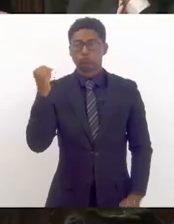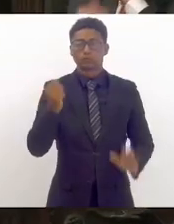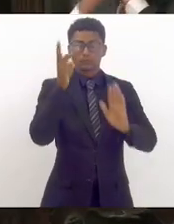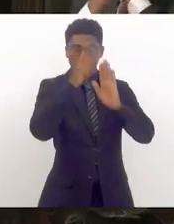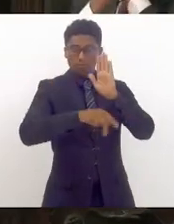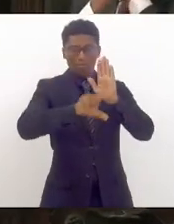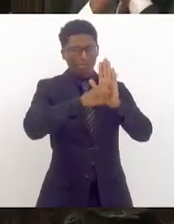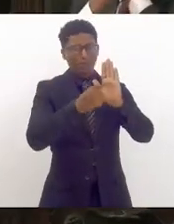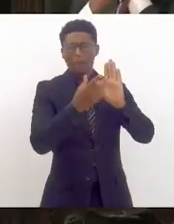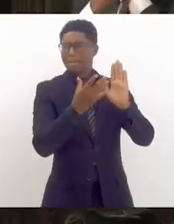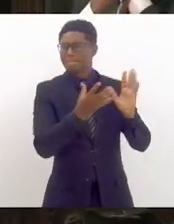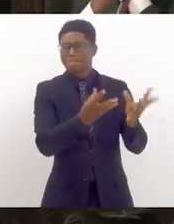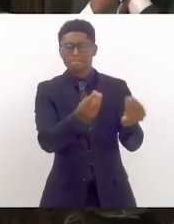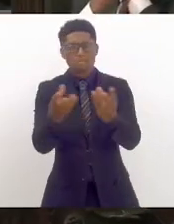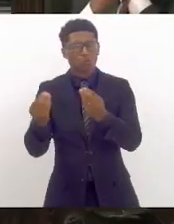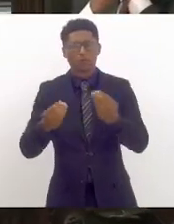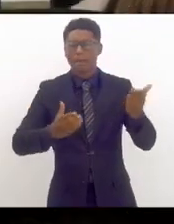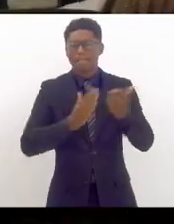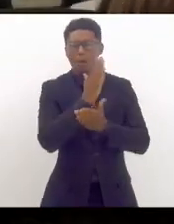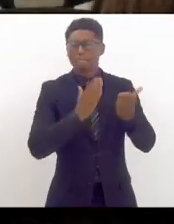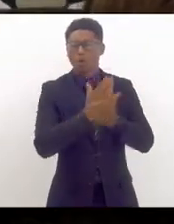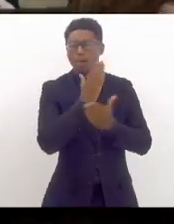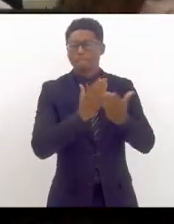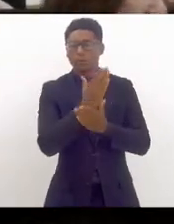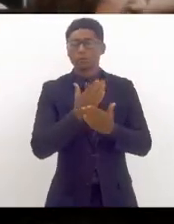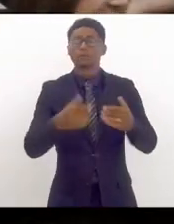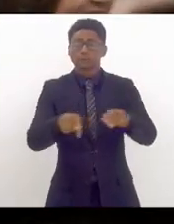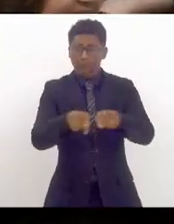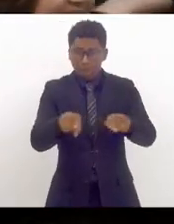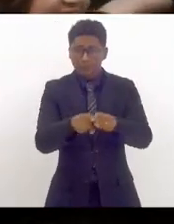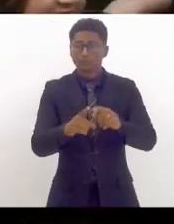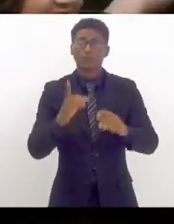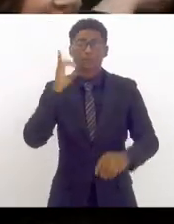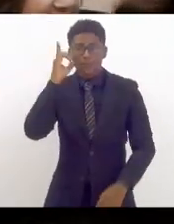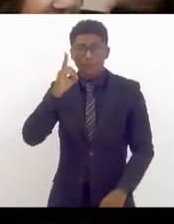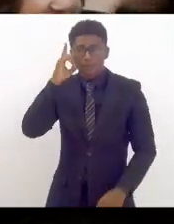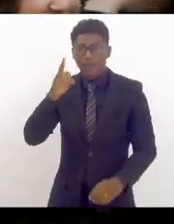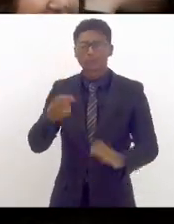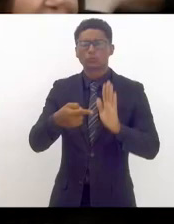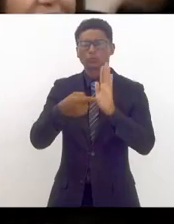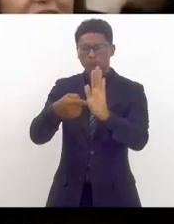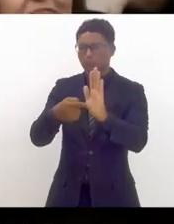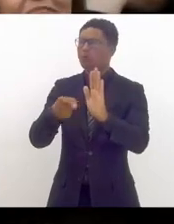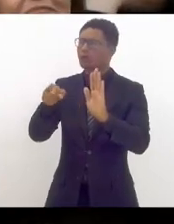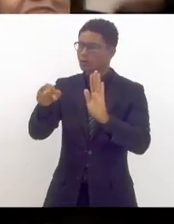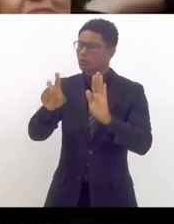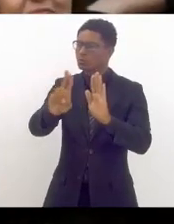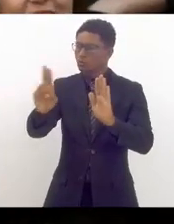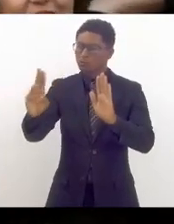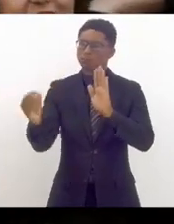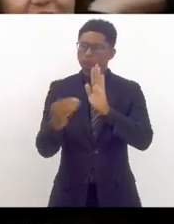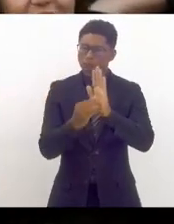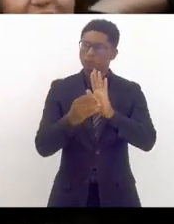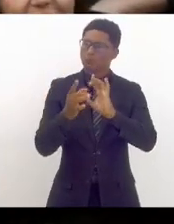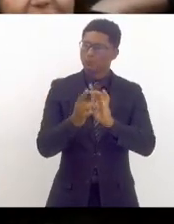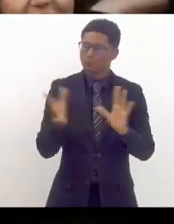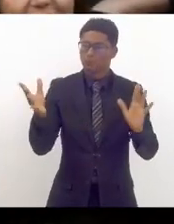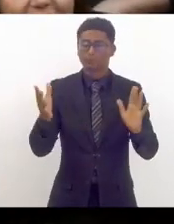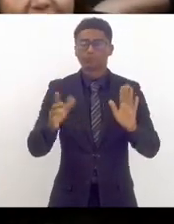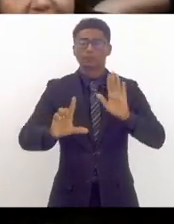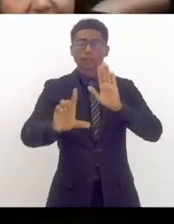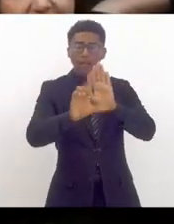deputados davam coautoria uns para os outros? Há várias leis que foram sancionadas sobre a Covid, André, talvez